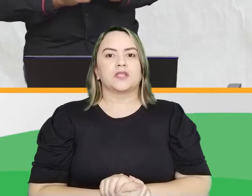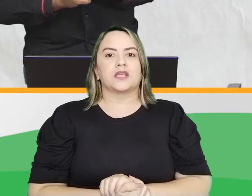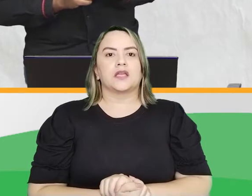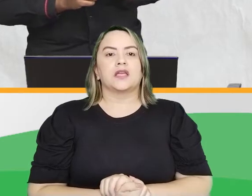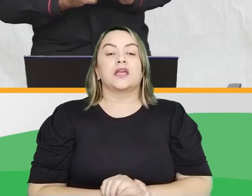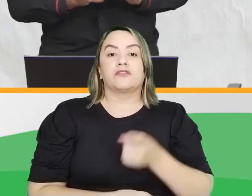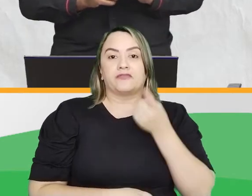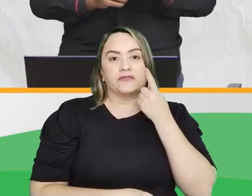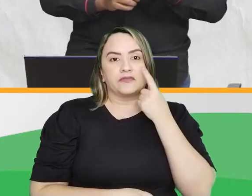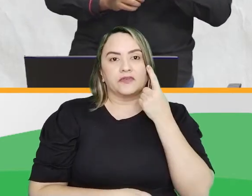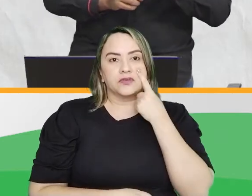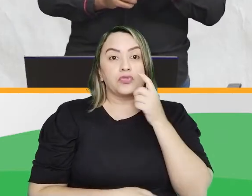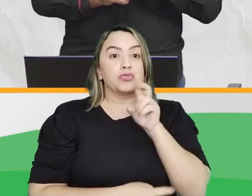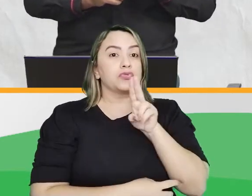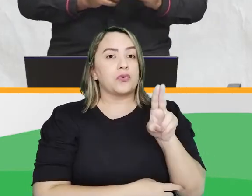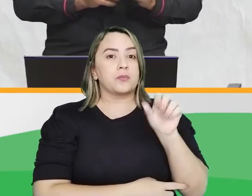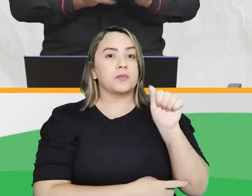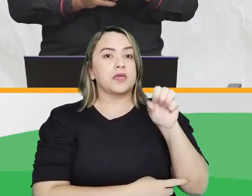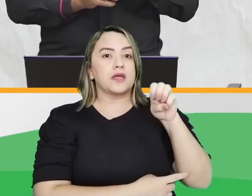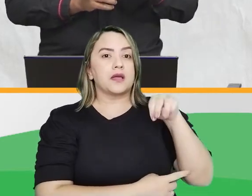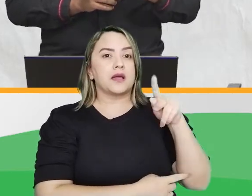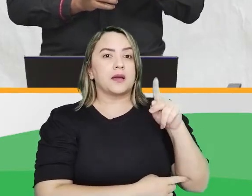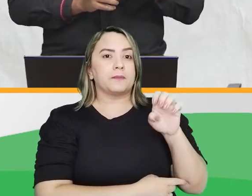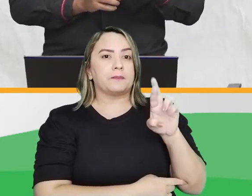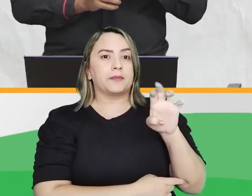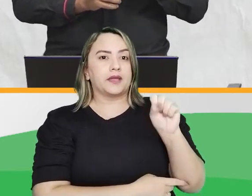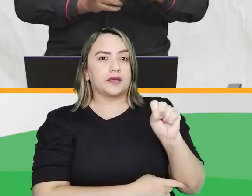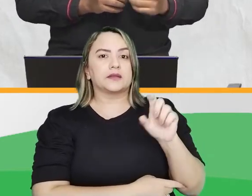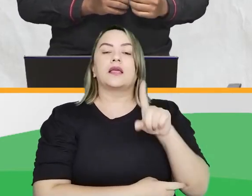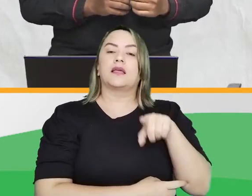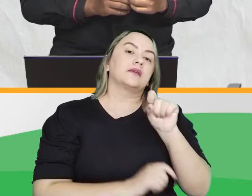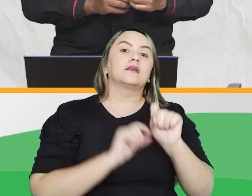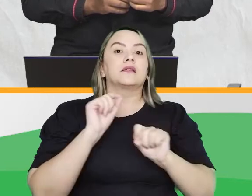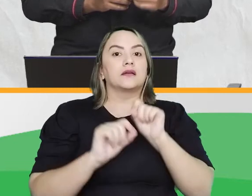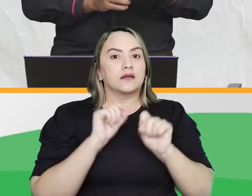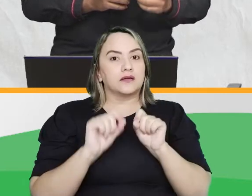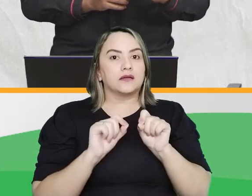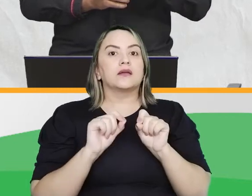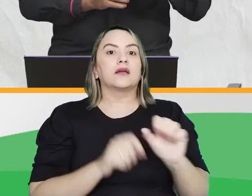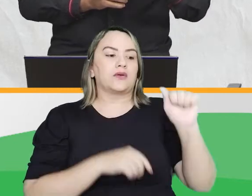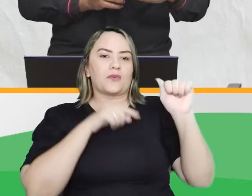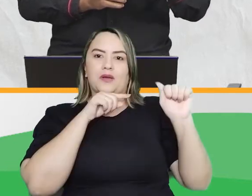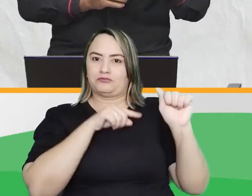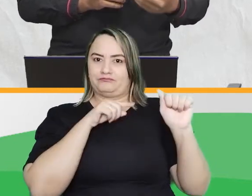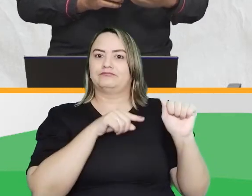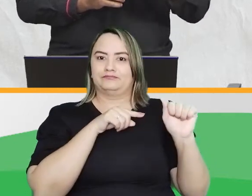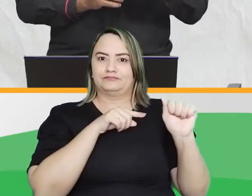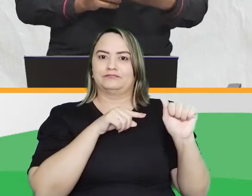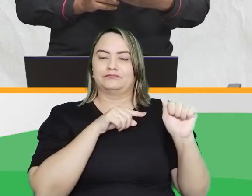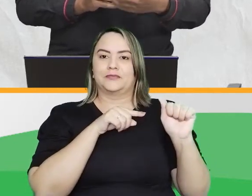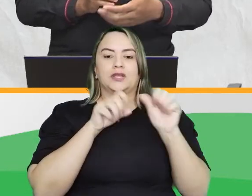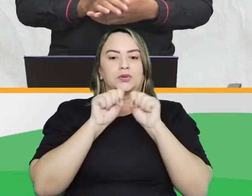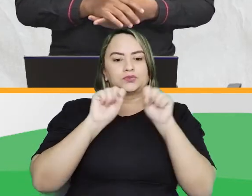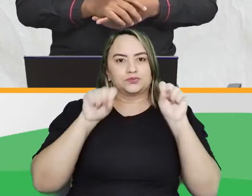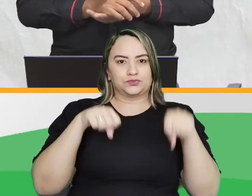não é isso? Justamente. Mas Coulomb por segundo nós chamamos de ampere. Então, ampere é a unidade de medida no